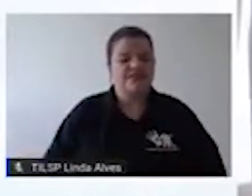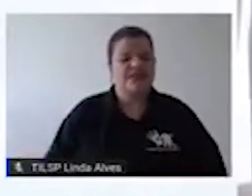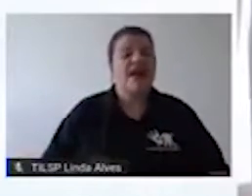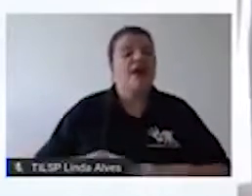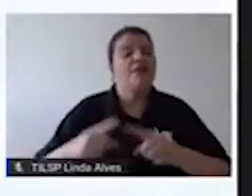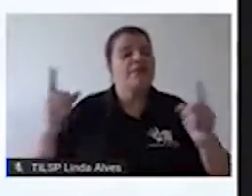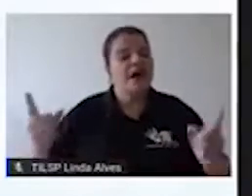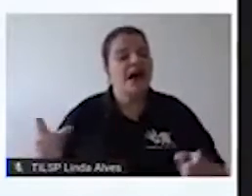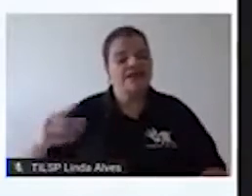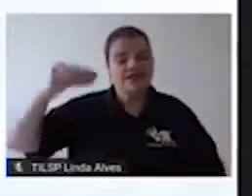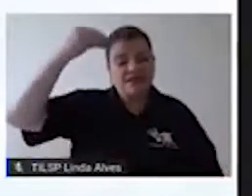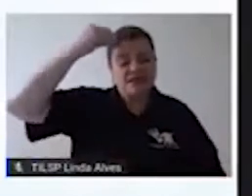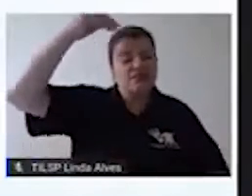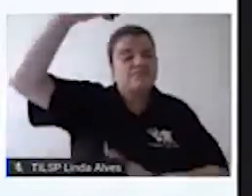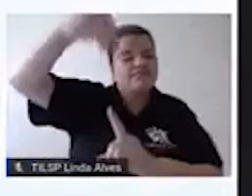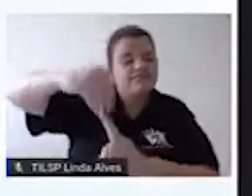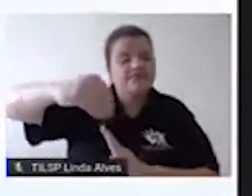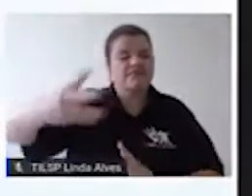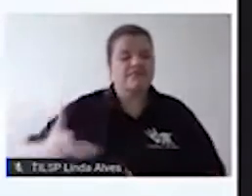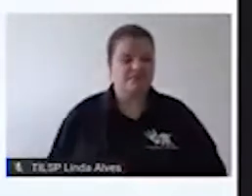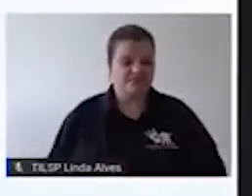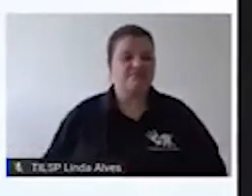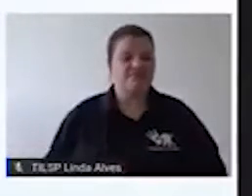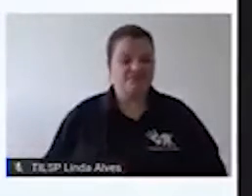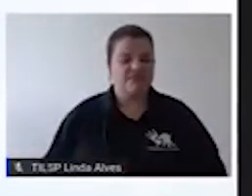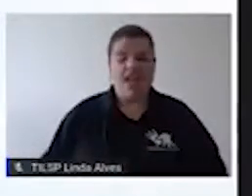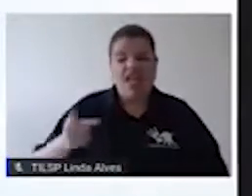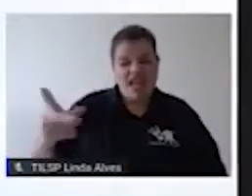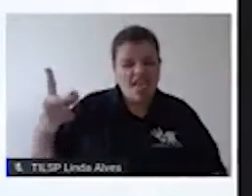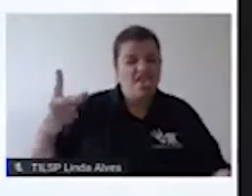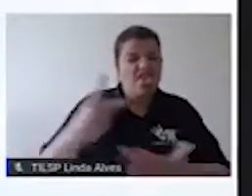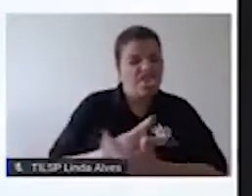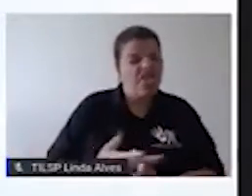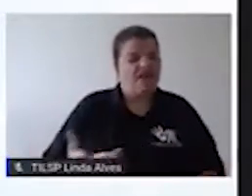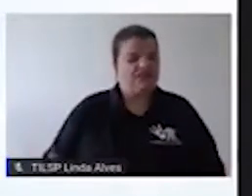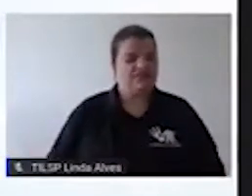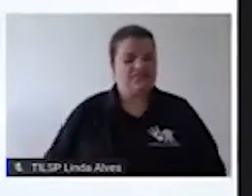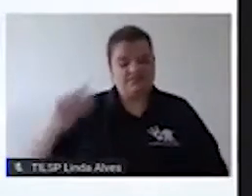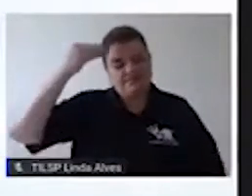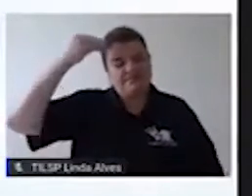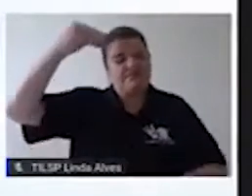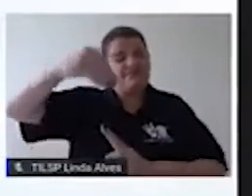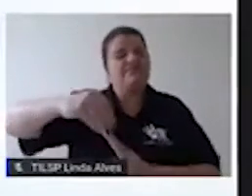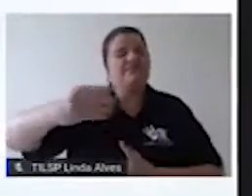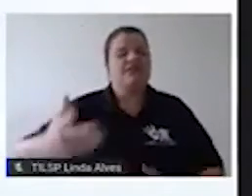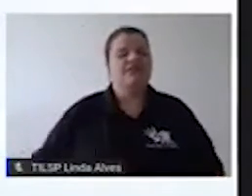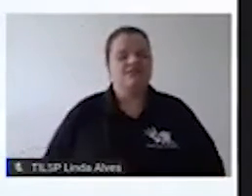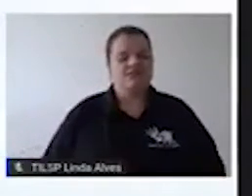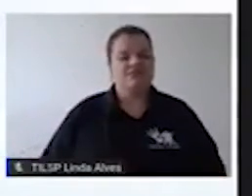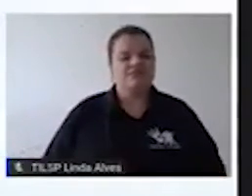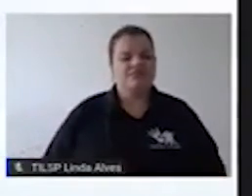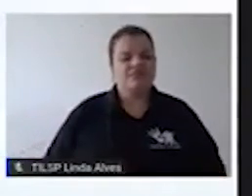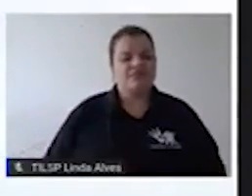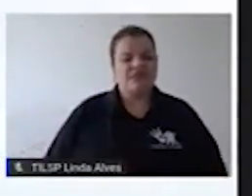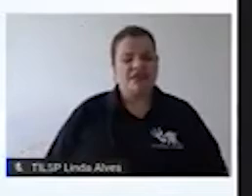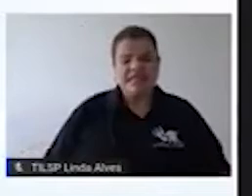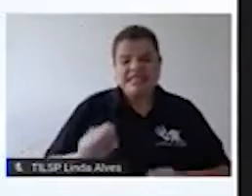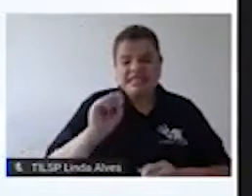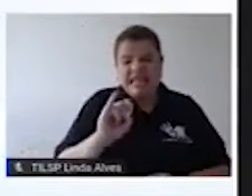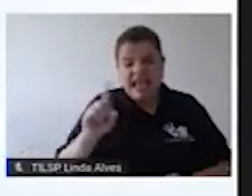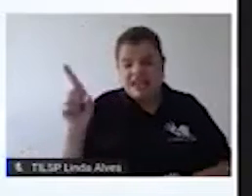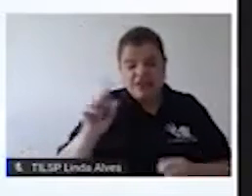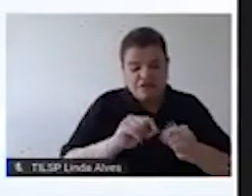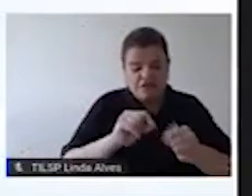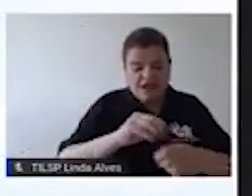que ser culpabilizado por o que ele está fazendo, né? Ele deixa de fazer nesse local e ele vai fazer em outro, ele